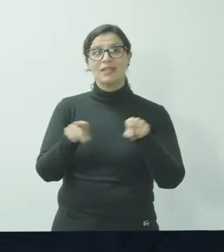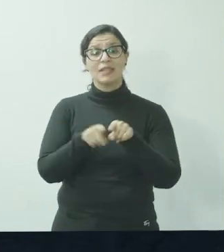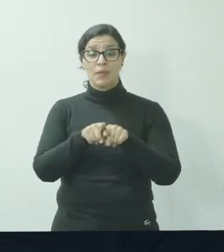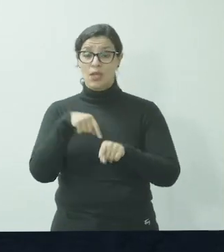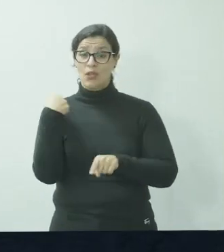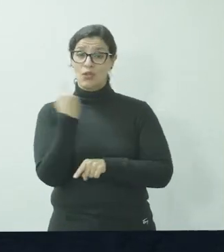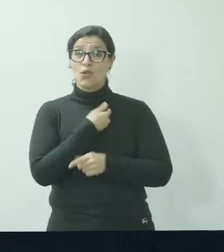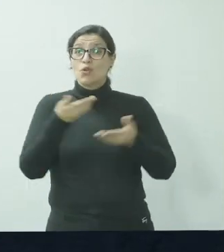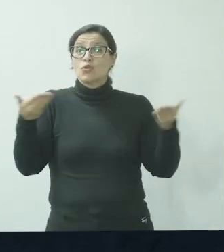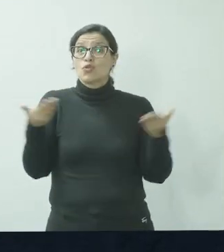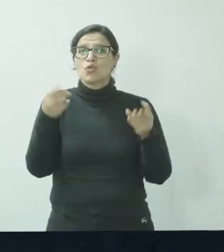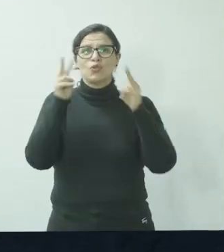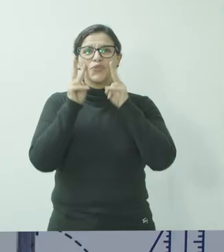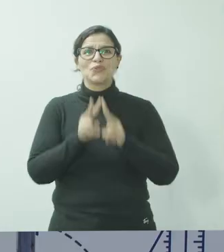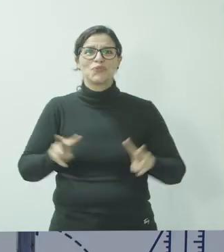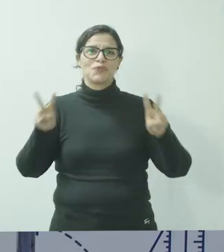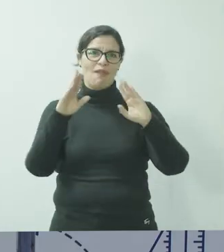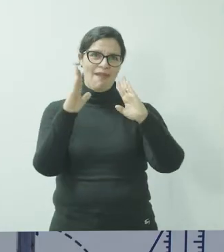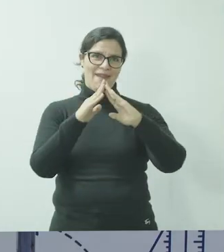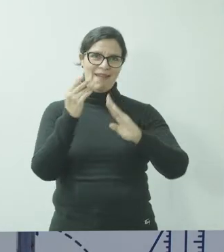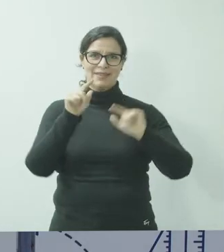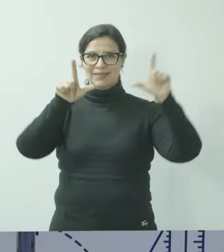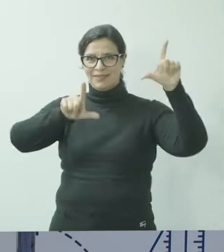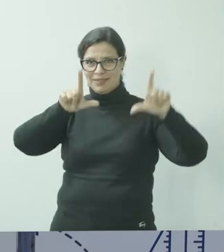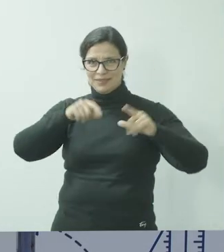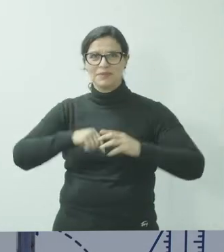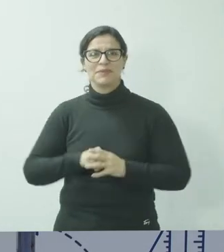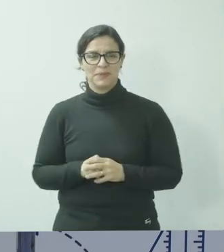que a gente visualiza hoje em